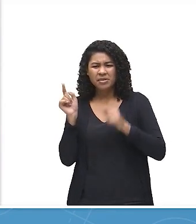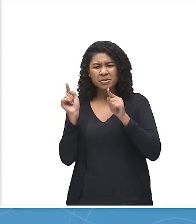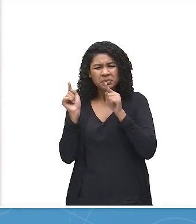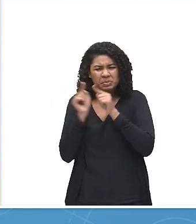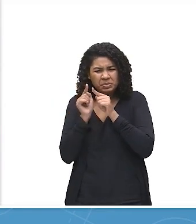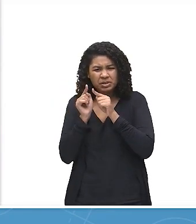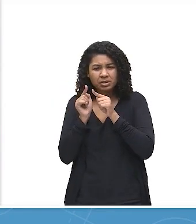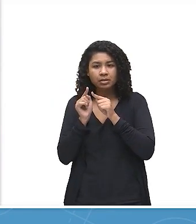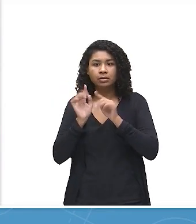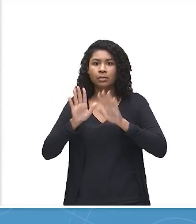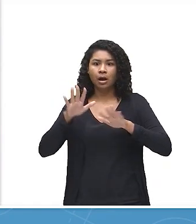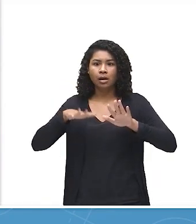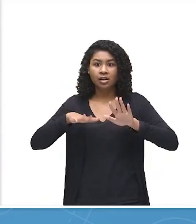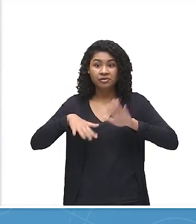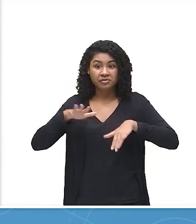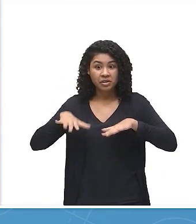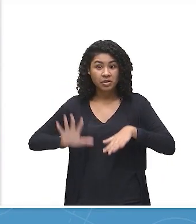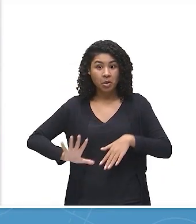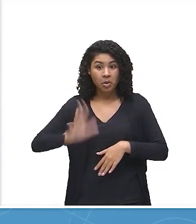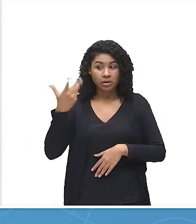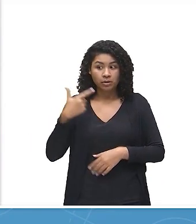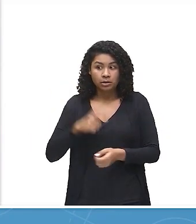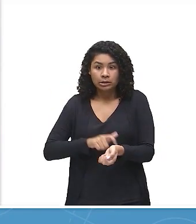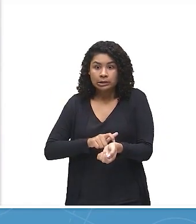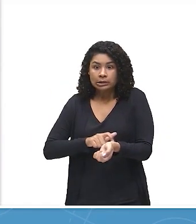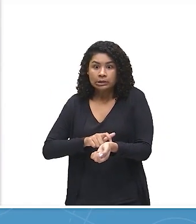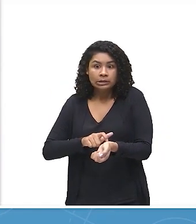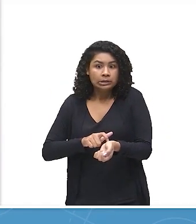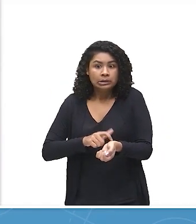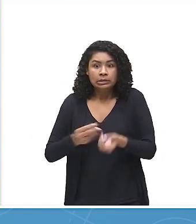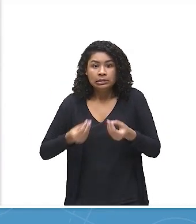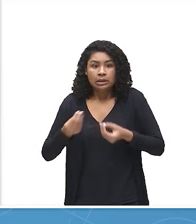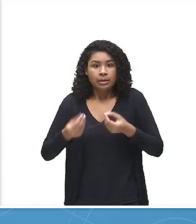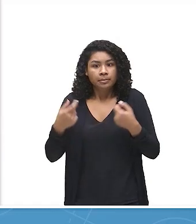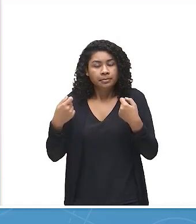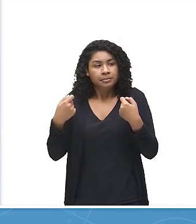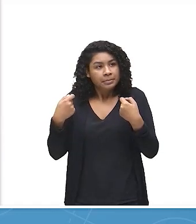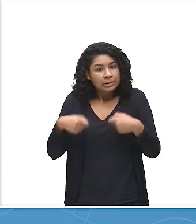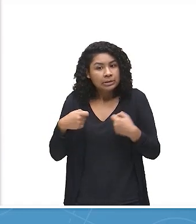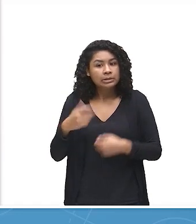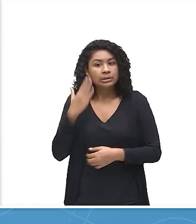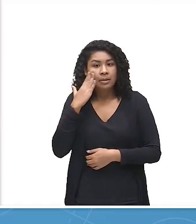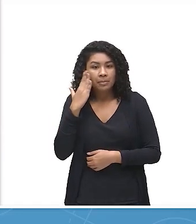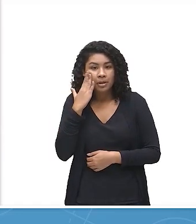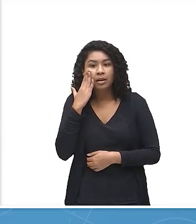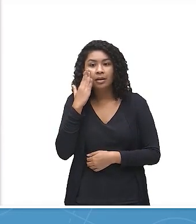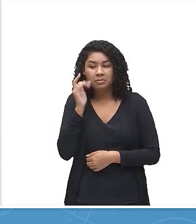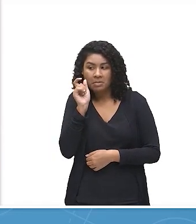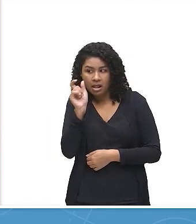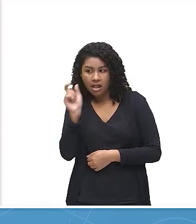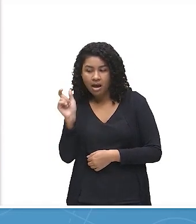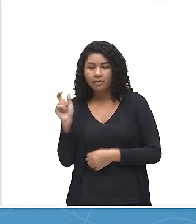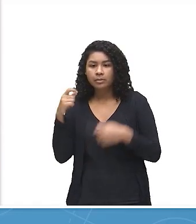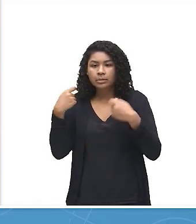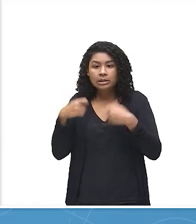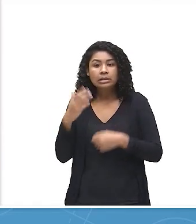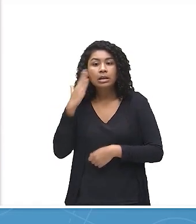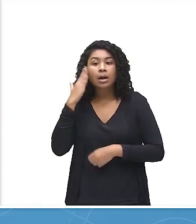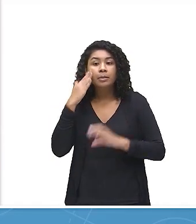a letter D, pessoal, porque a letter D significa perto, tá? Preposition next